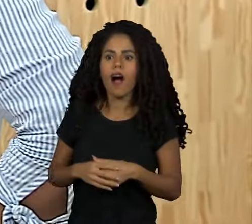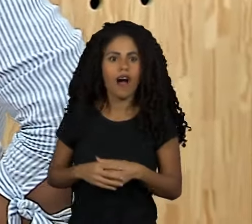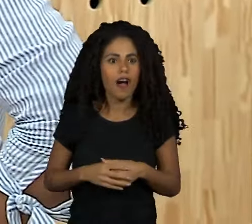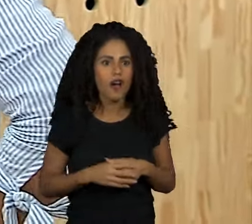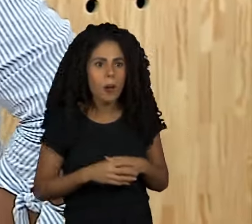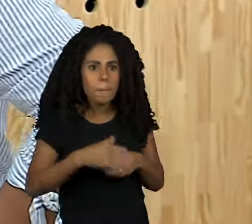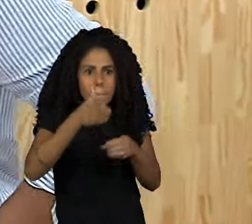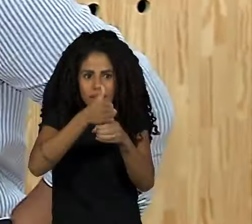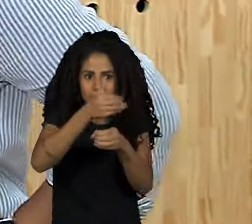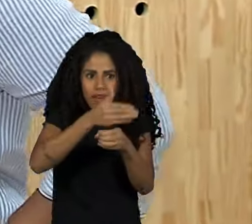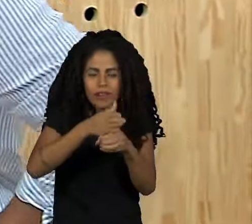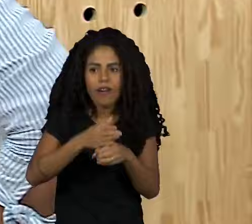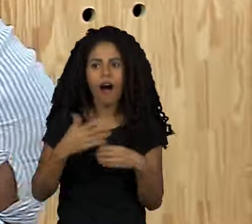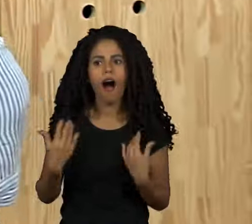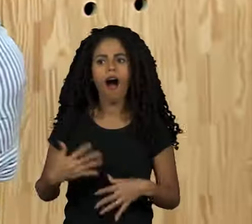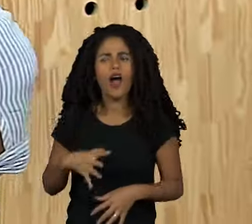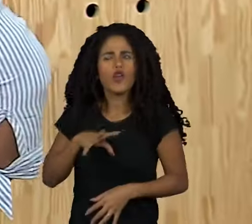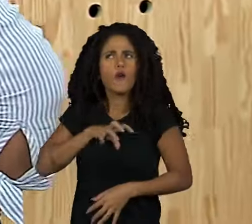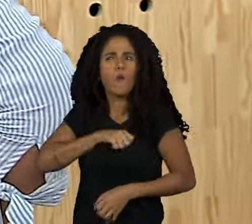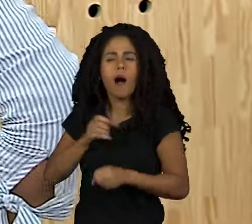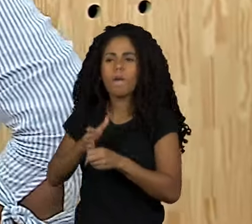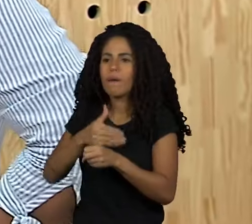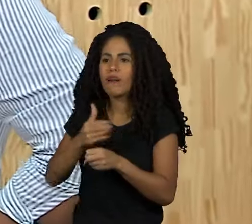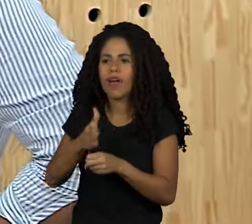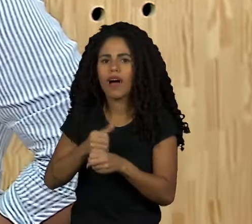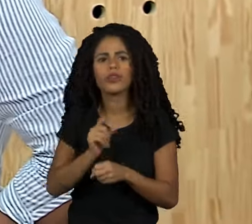batata. Gente, eu amo batata. O que mais?